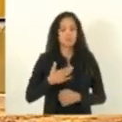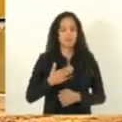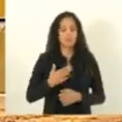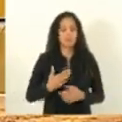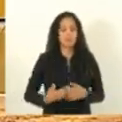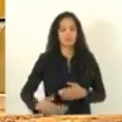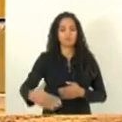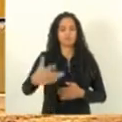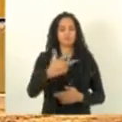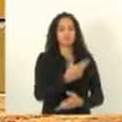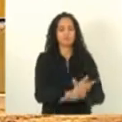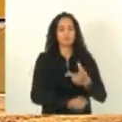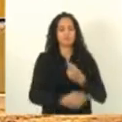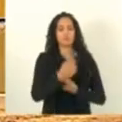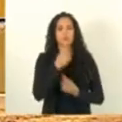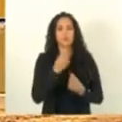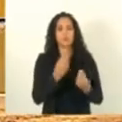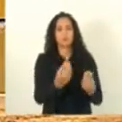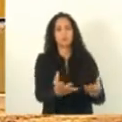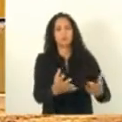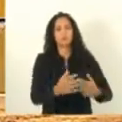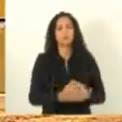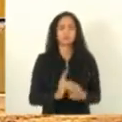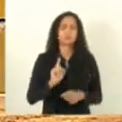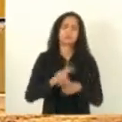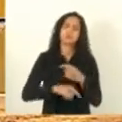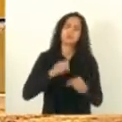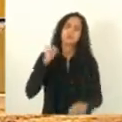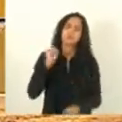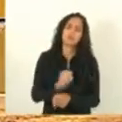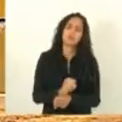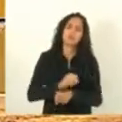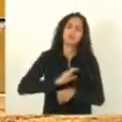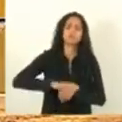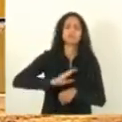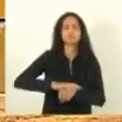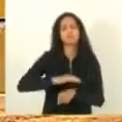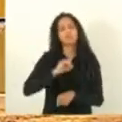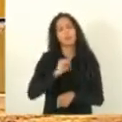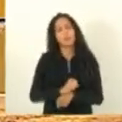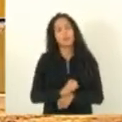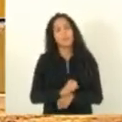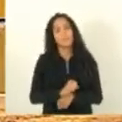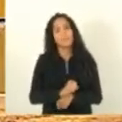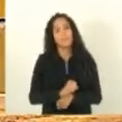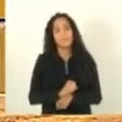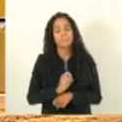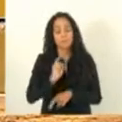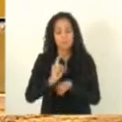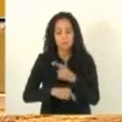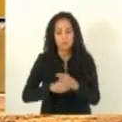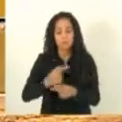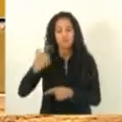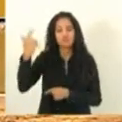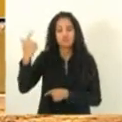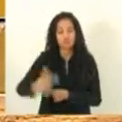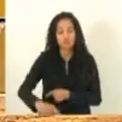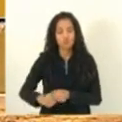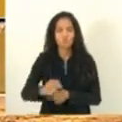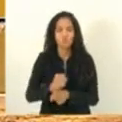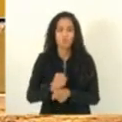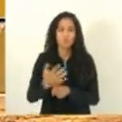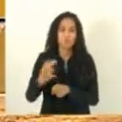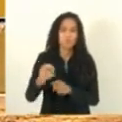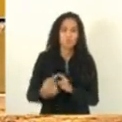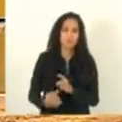sangue. Depois eu passei um tempo sem doar, e quando fui doar novamente, isso há uns